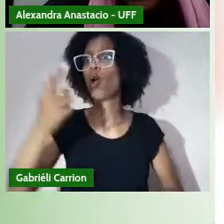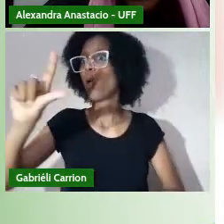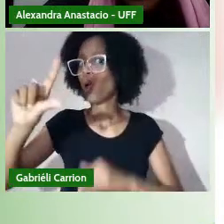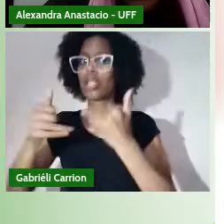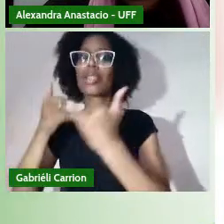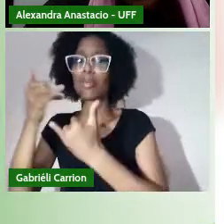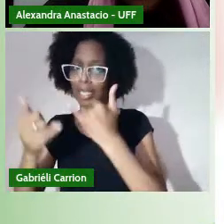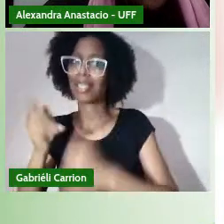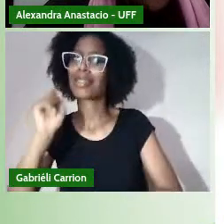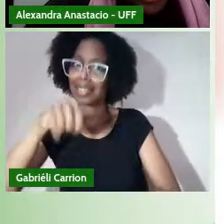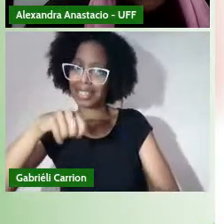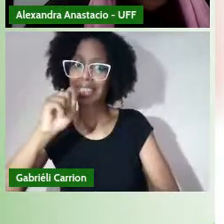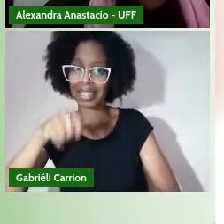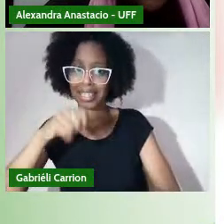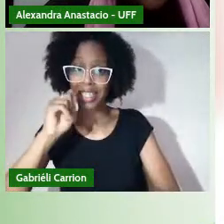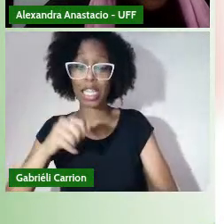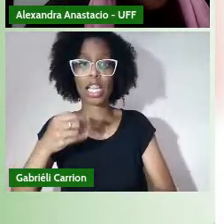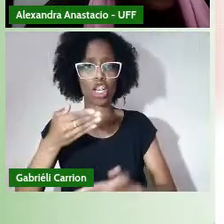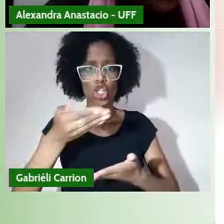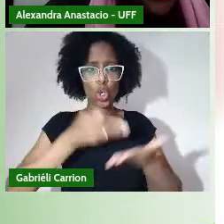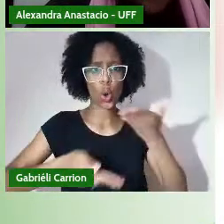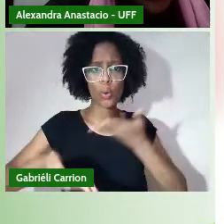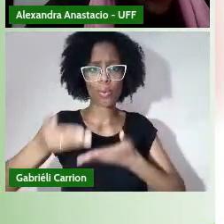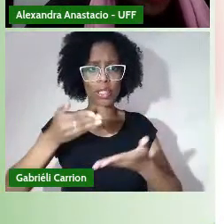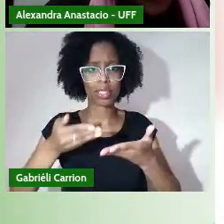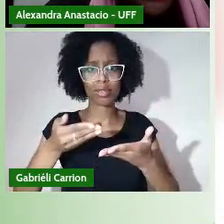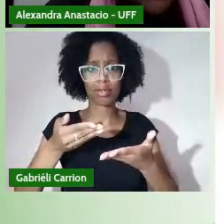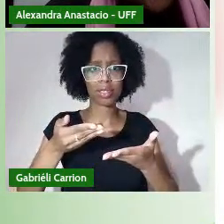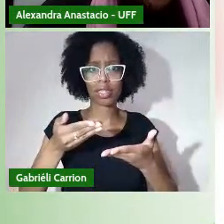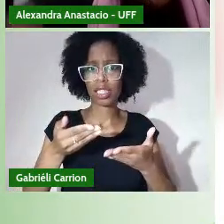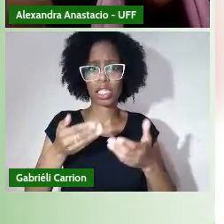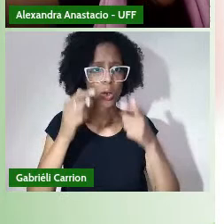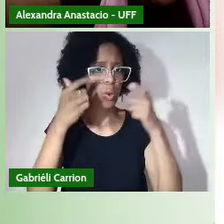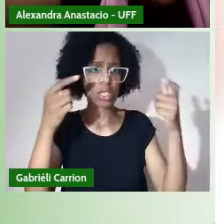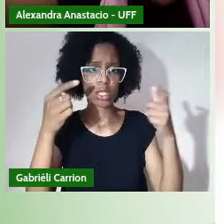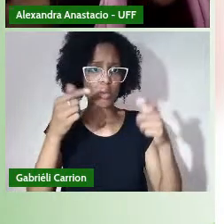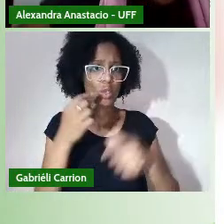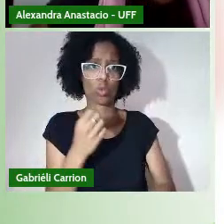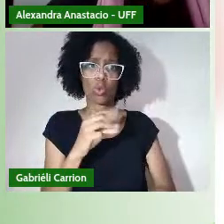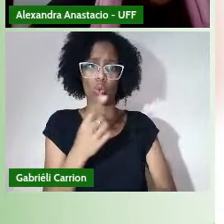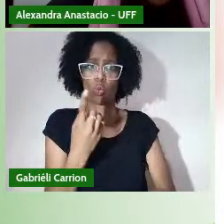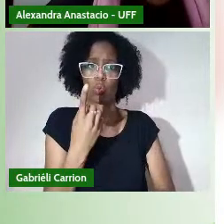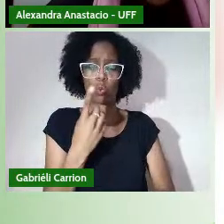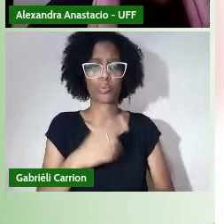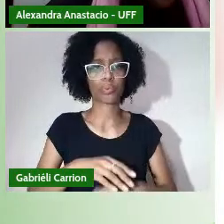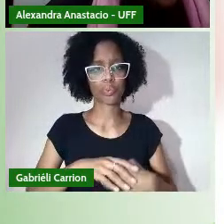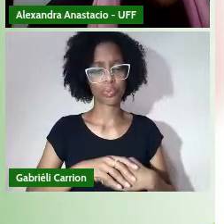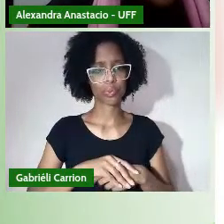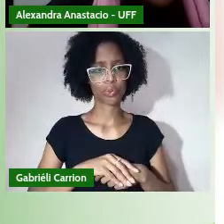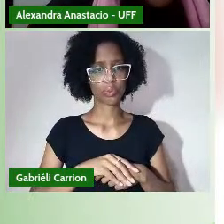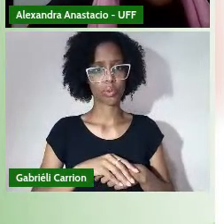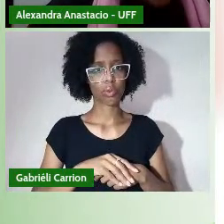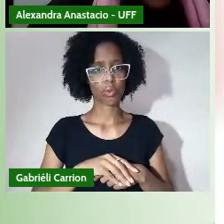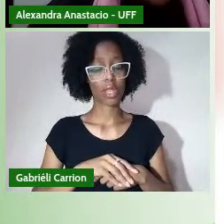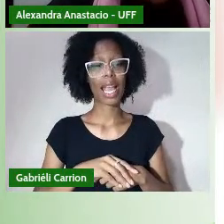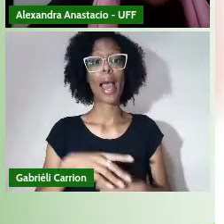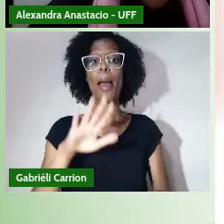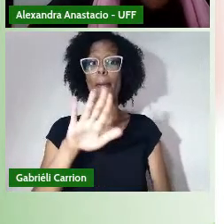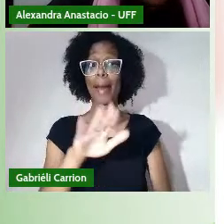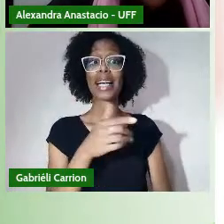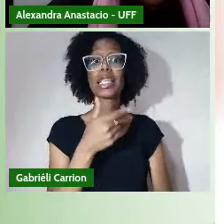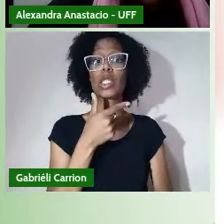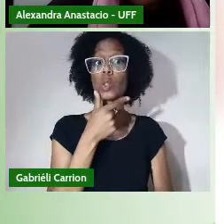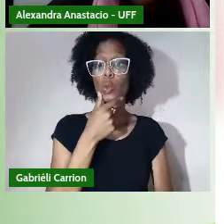sendo compartilhadas, o conhecimento, era um conhecimento de mão única, né? E quando o menino, a partir